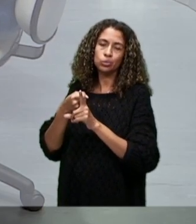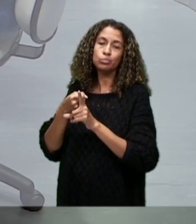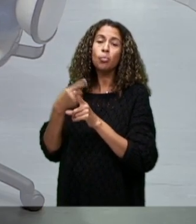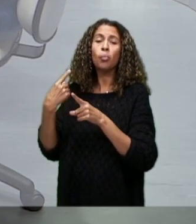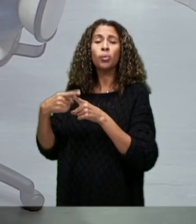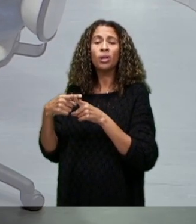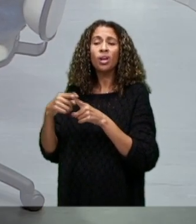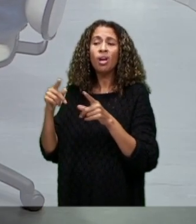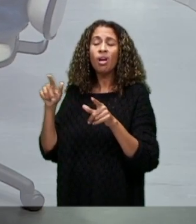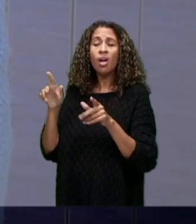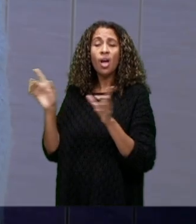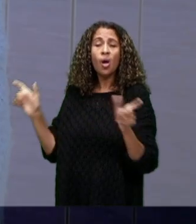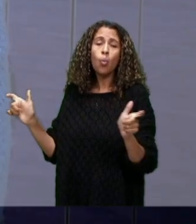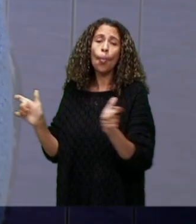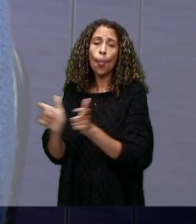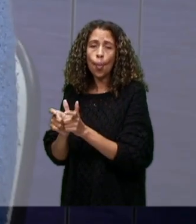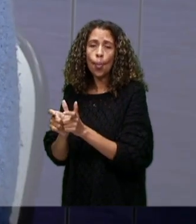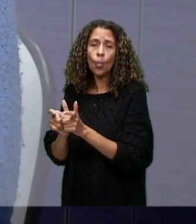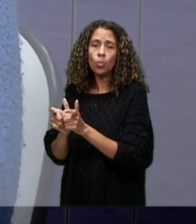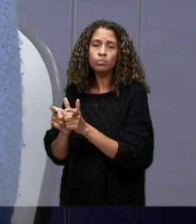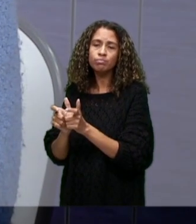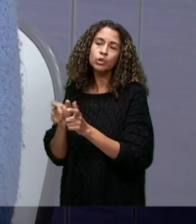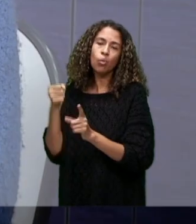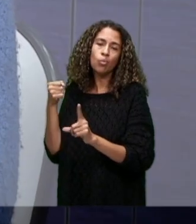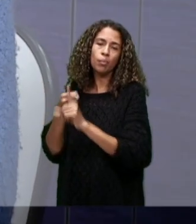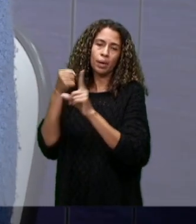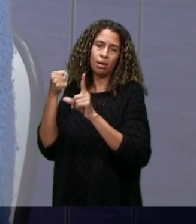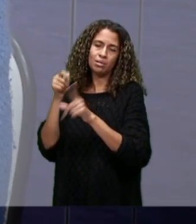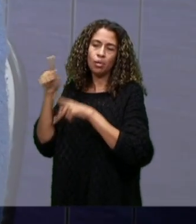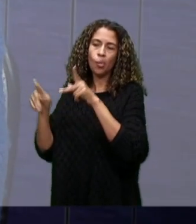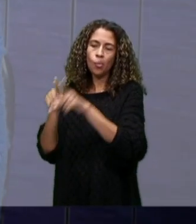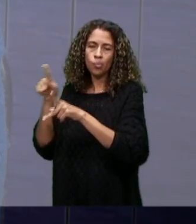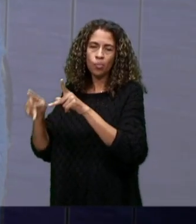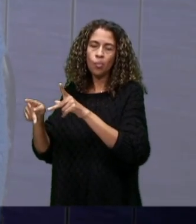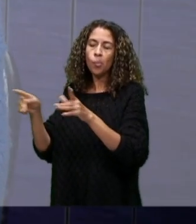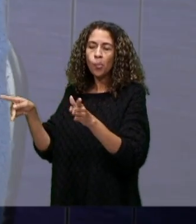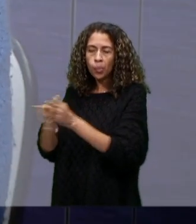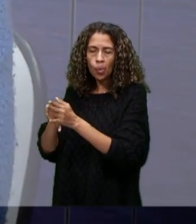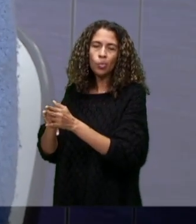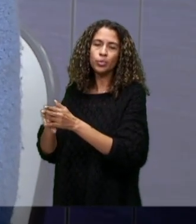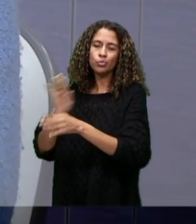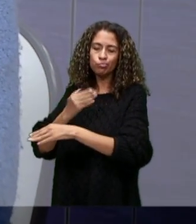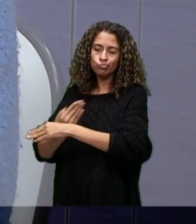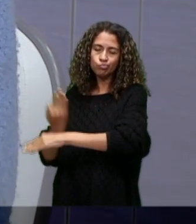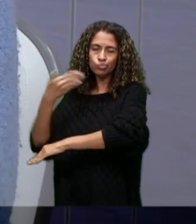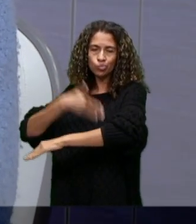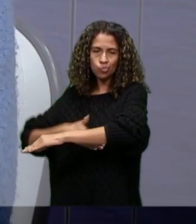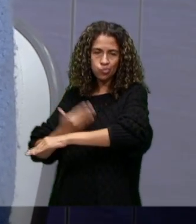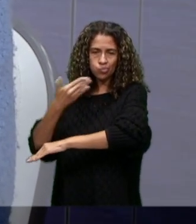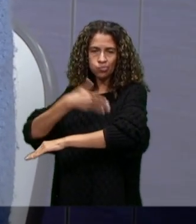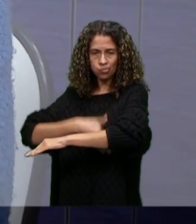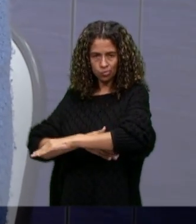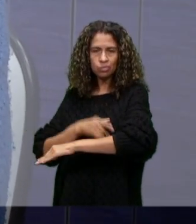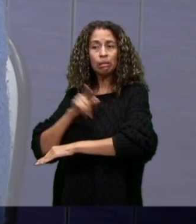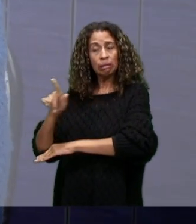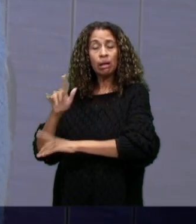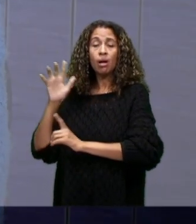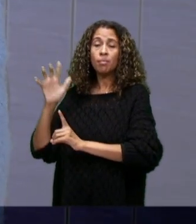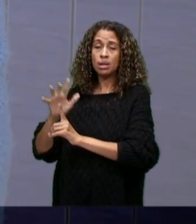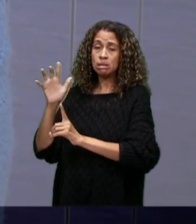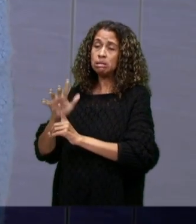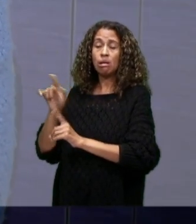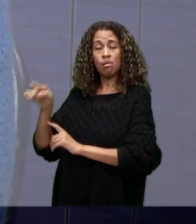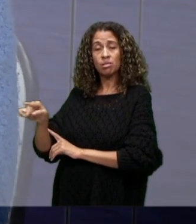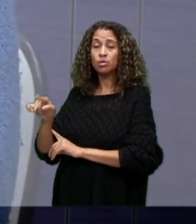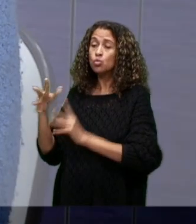área de distribuição menor, acaba afetando muito as populações. Então, é uma espécie ameaçada de extinção.